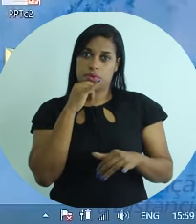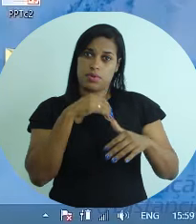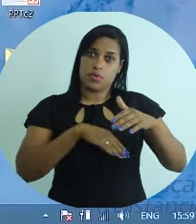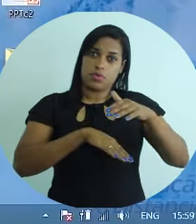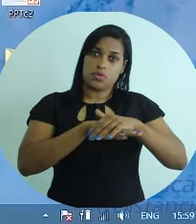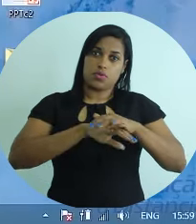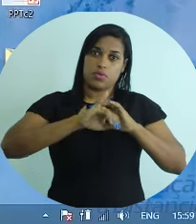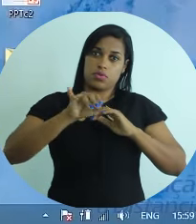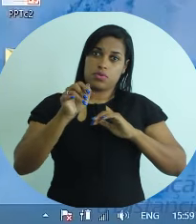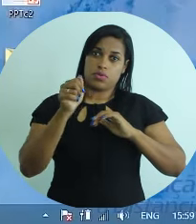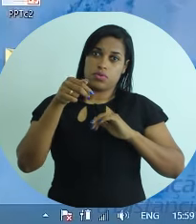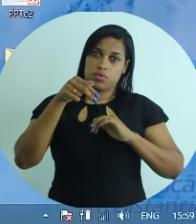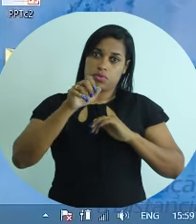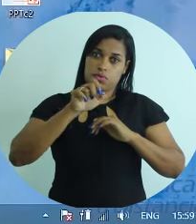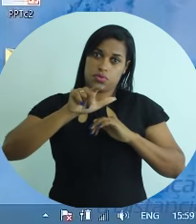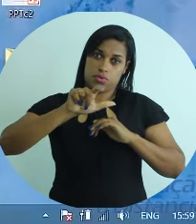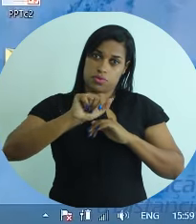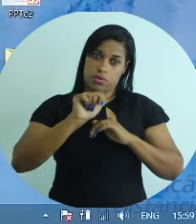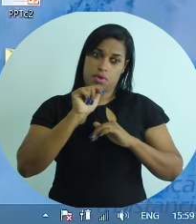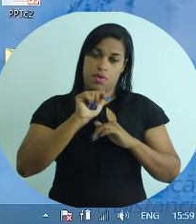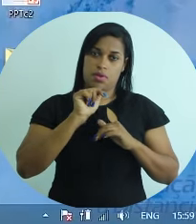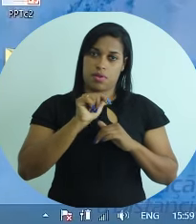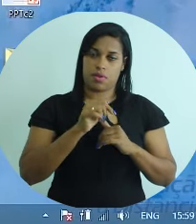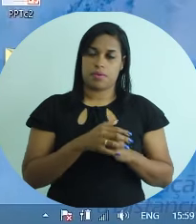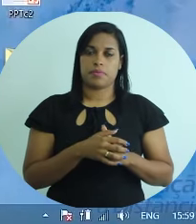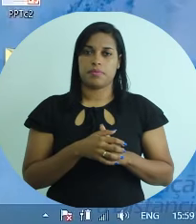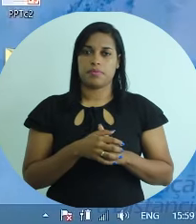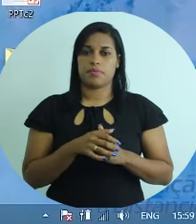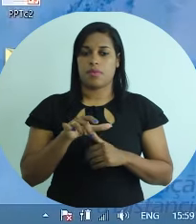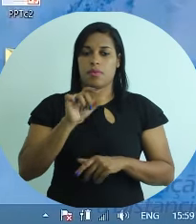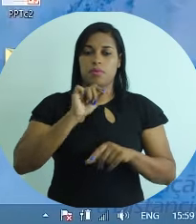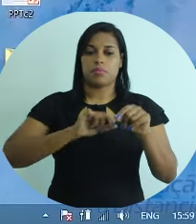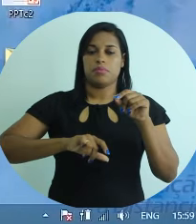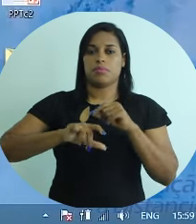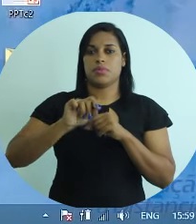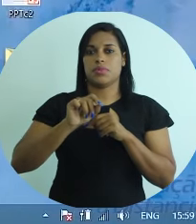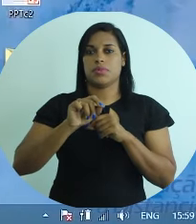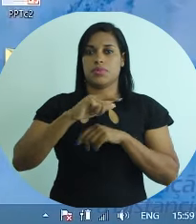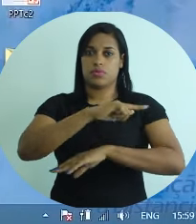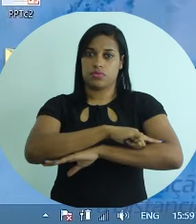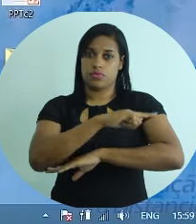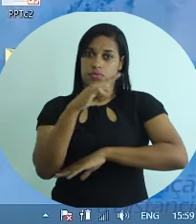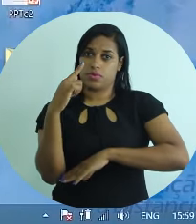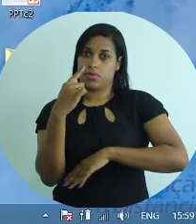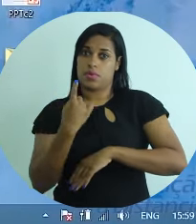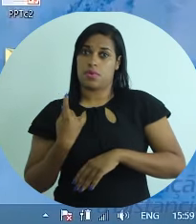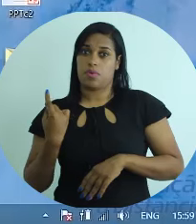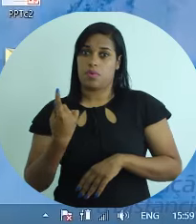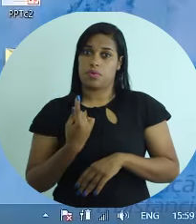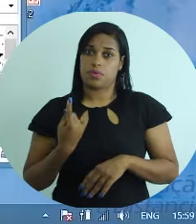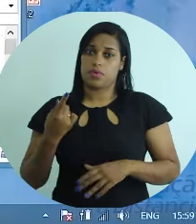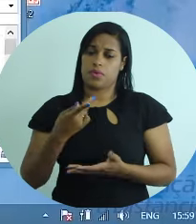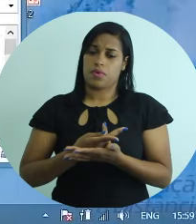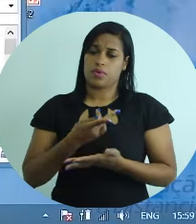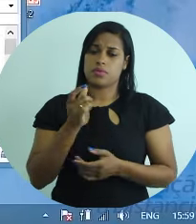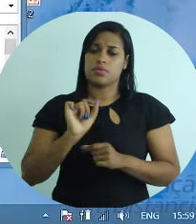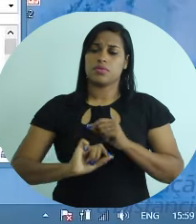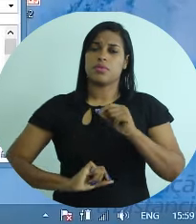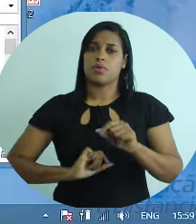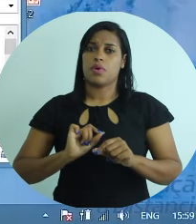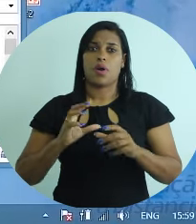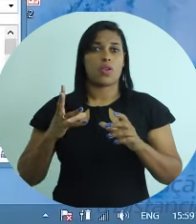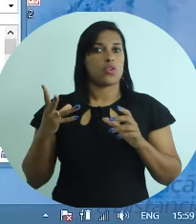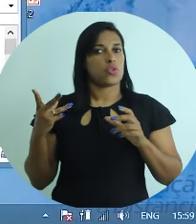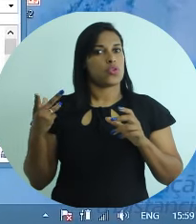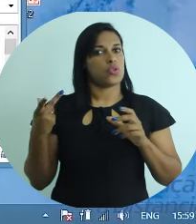no menu janela, nessa janelinha aqui, a opção modo de janela única, olha o que vai acontecer com ele, ele vai agrupar